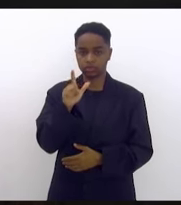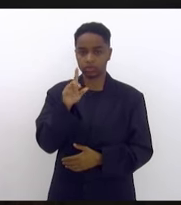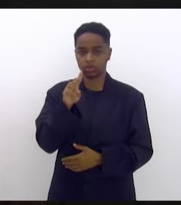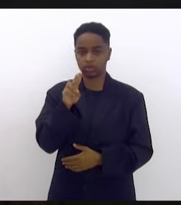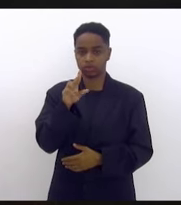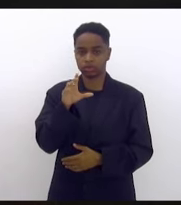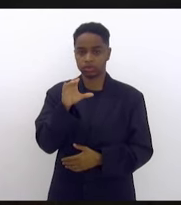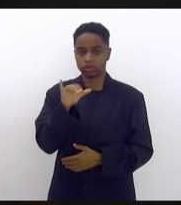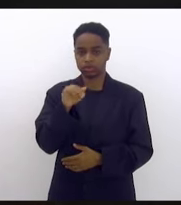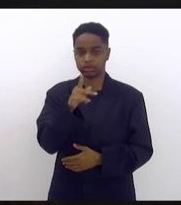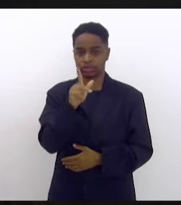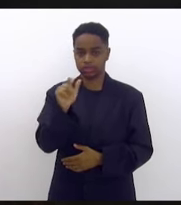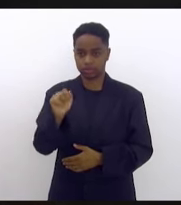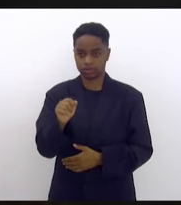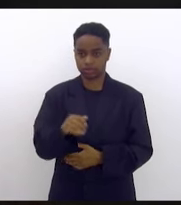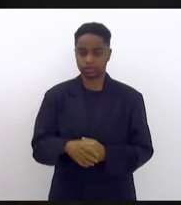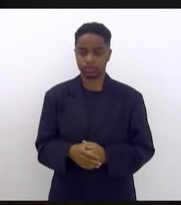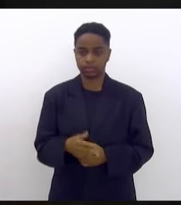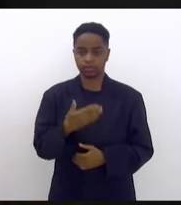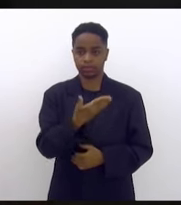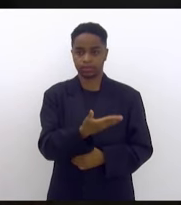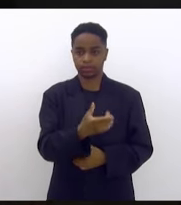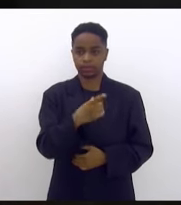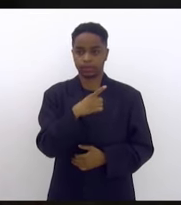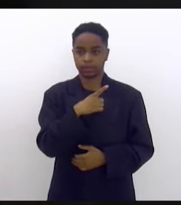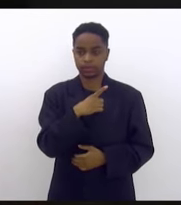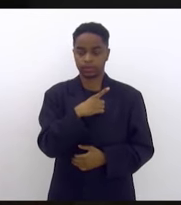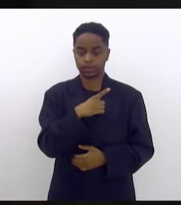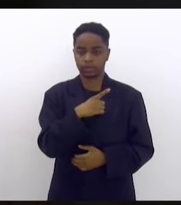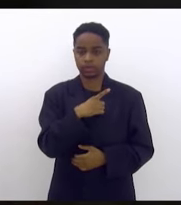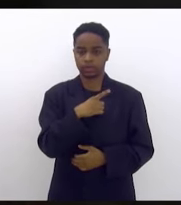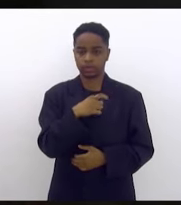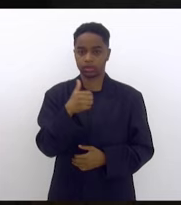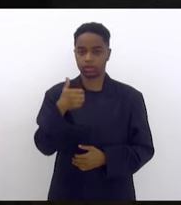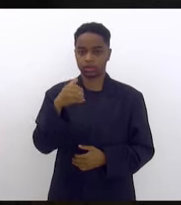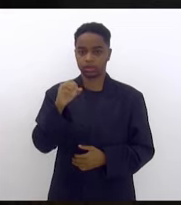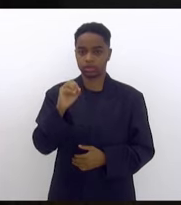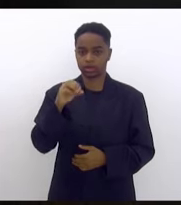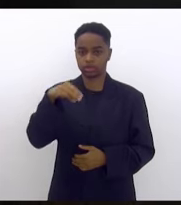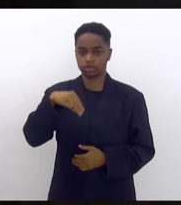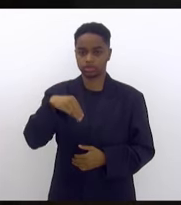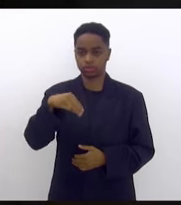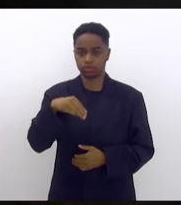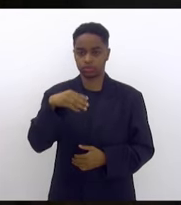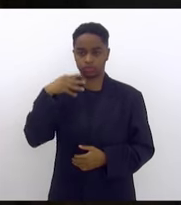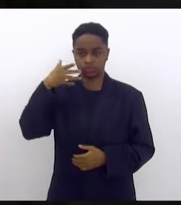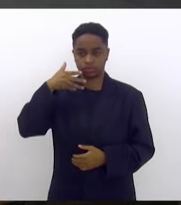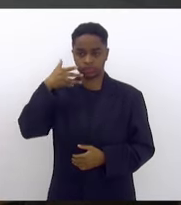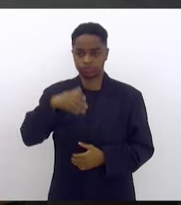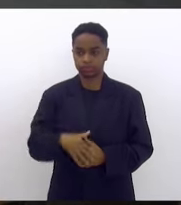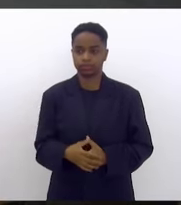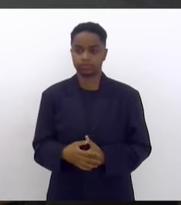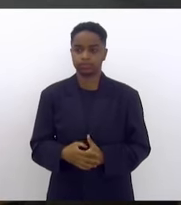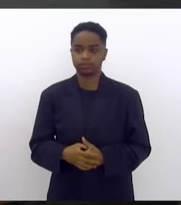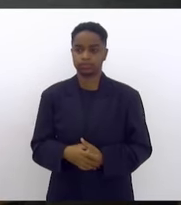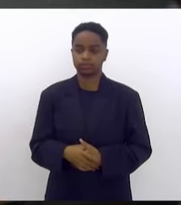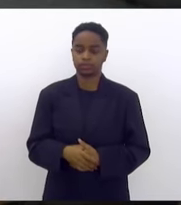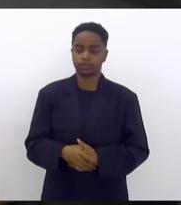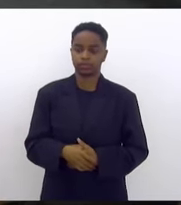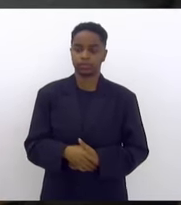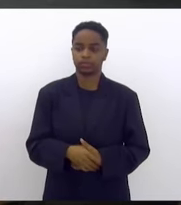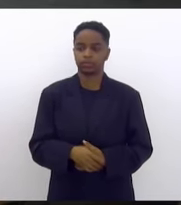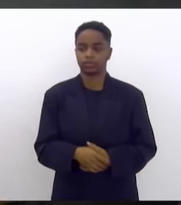Lucinha. Vossa Excelência dispõe de 10 minutos.